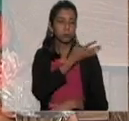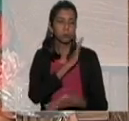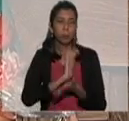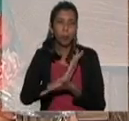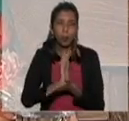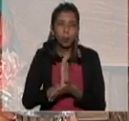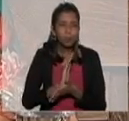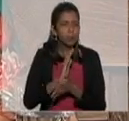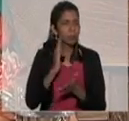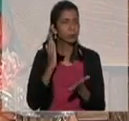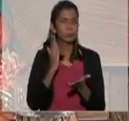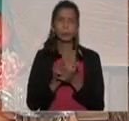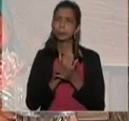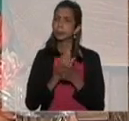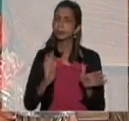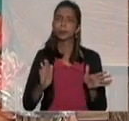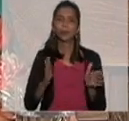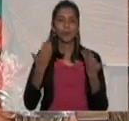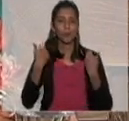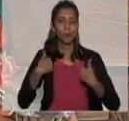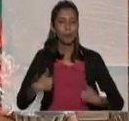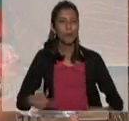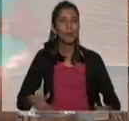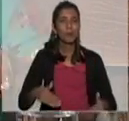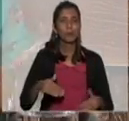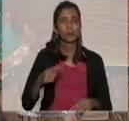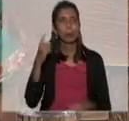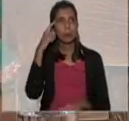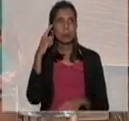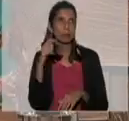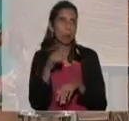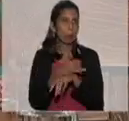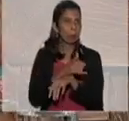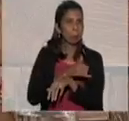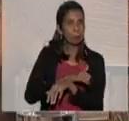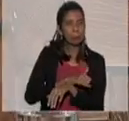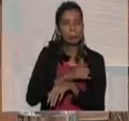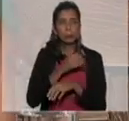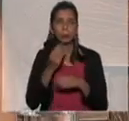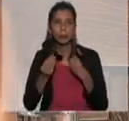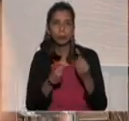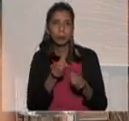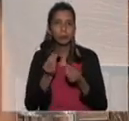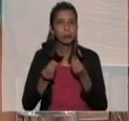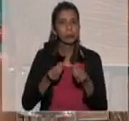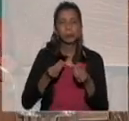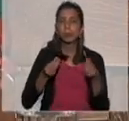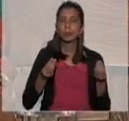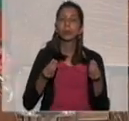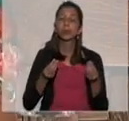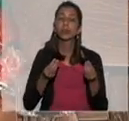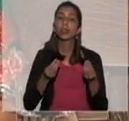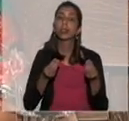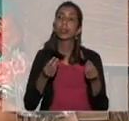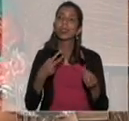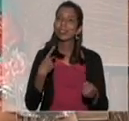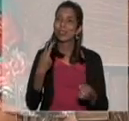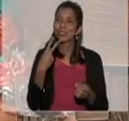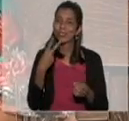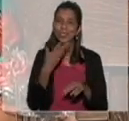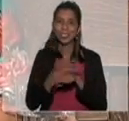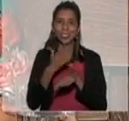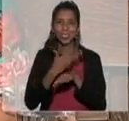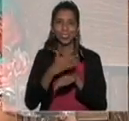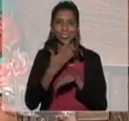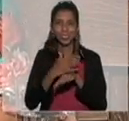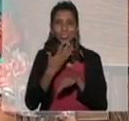que acho que todas nós mulheres temos em relação ao ao corpo né tá sempre um pouco gordinha tá um pouco acima aqui é uma coisa insuportável o dia que